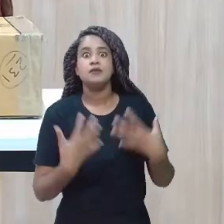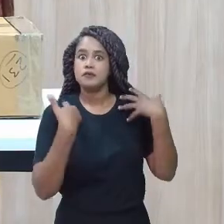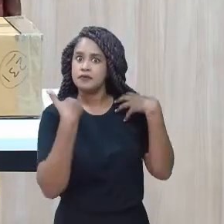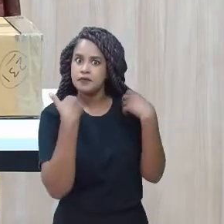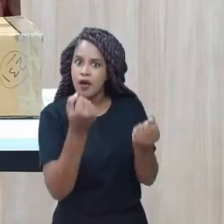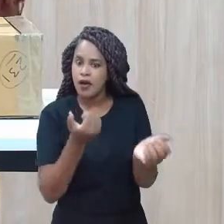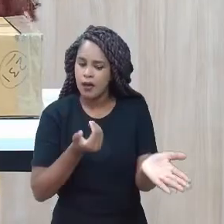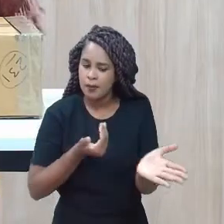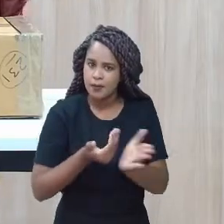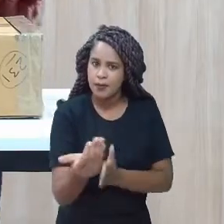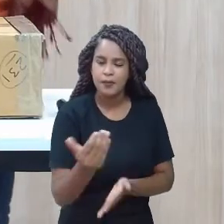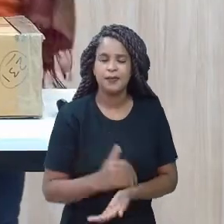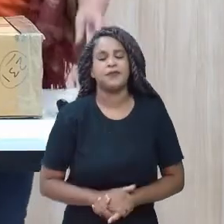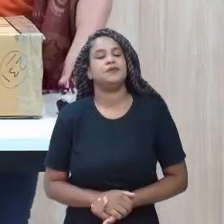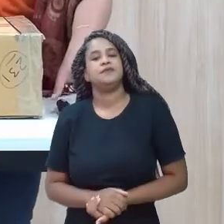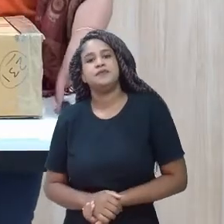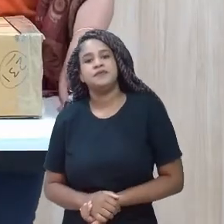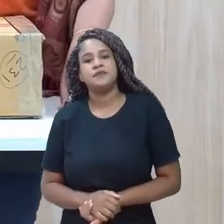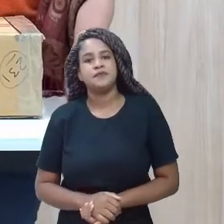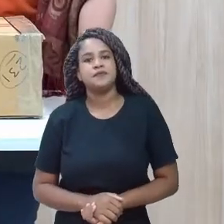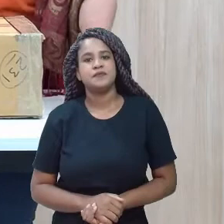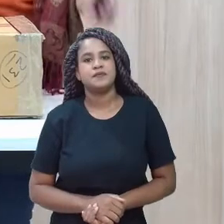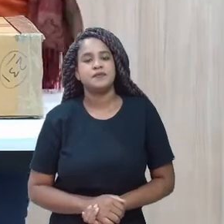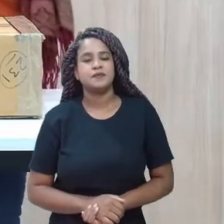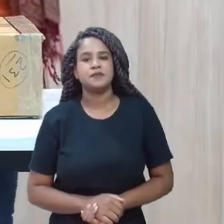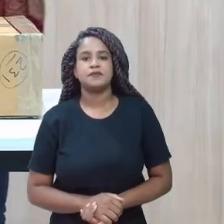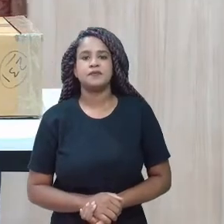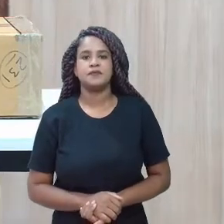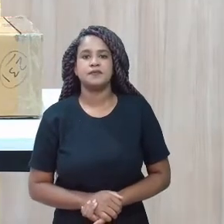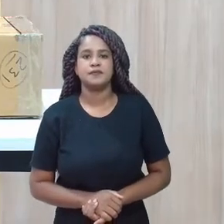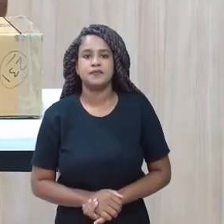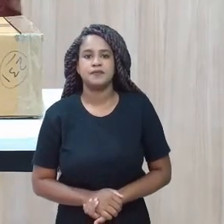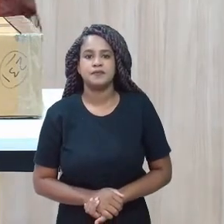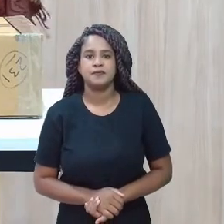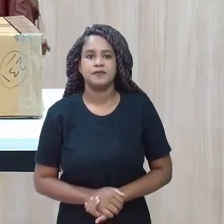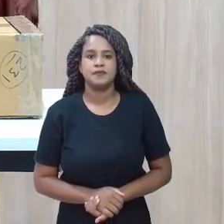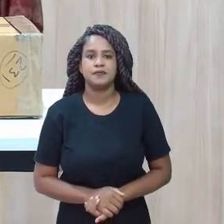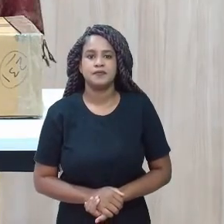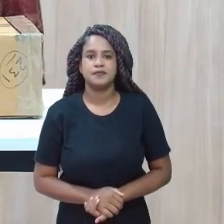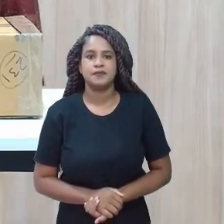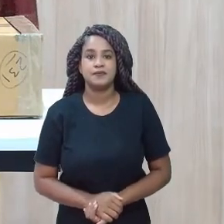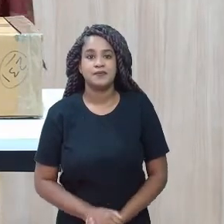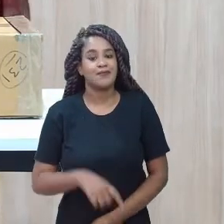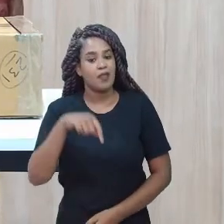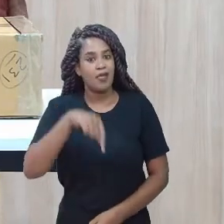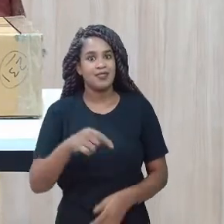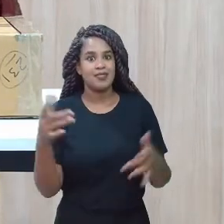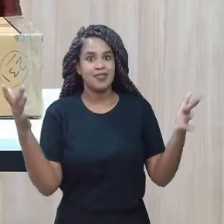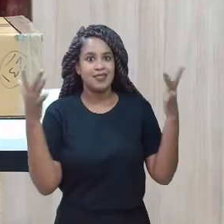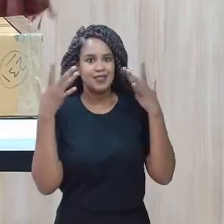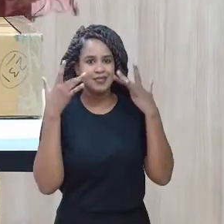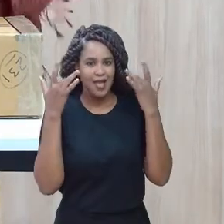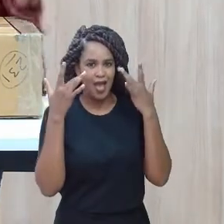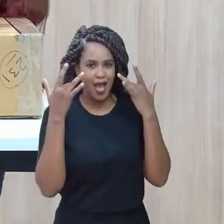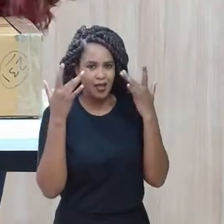Vamos começar, porque aqui é teatro. Então, teatro é o